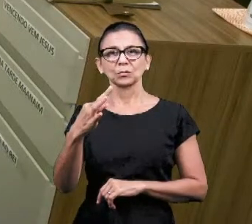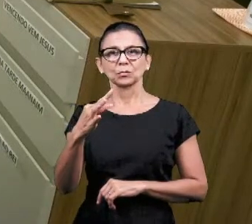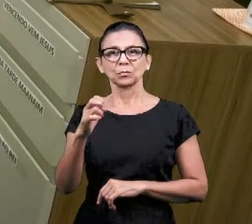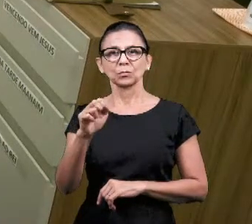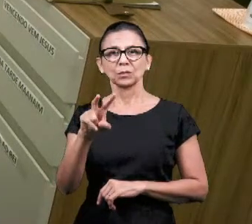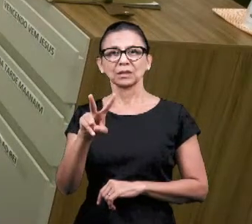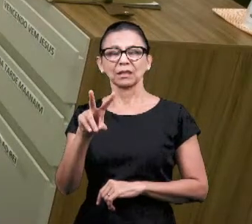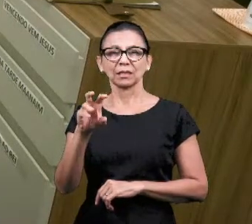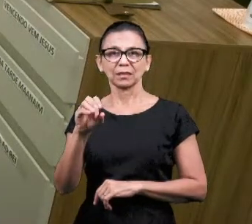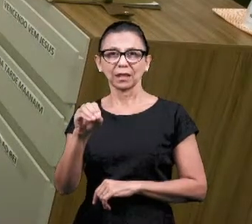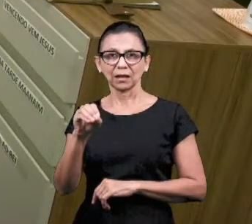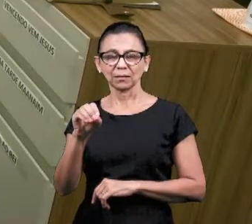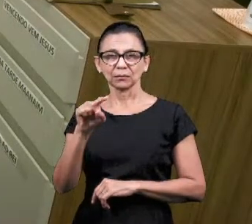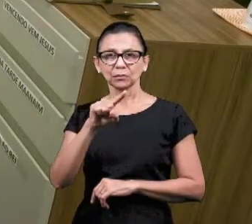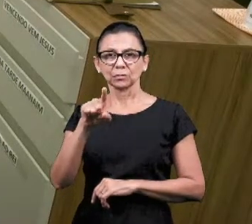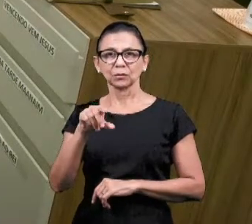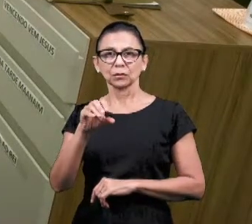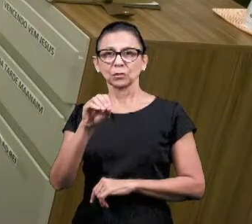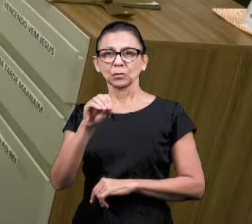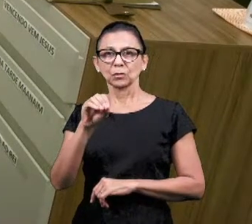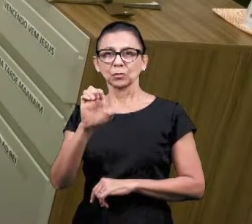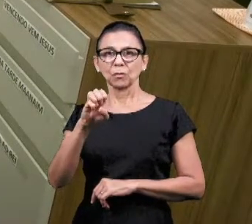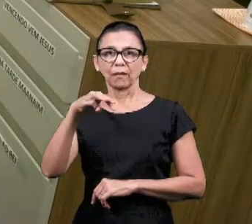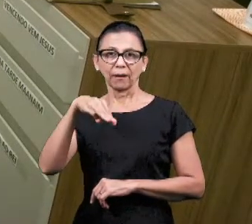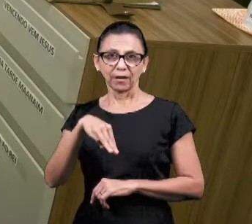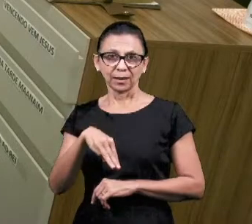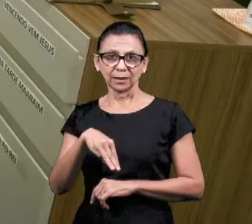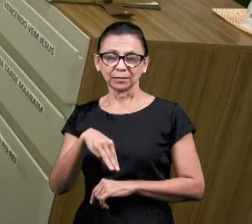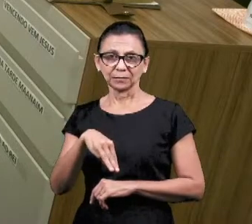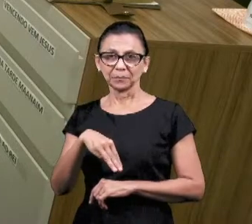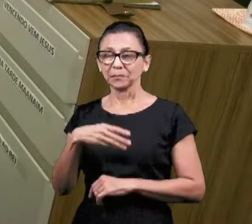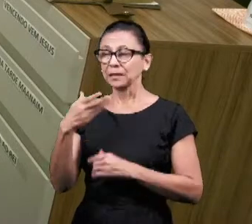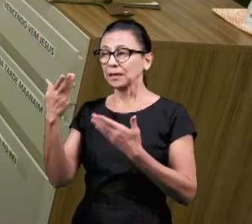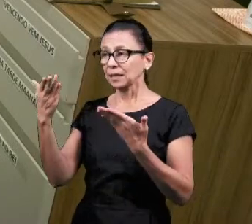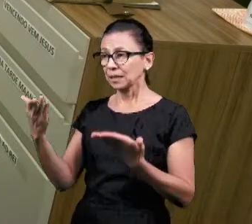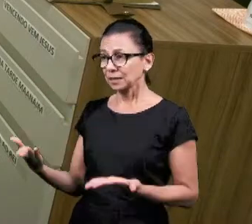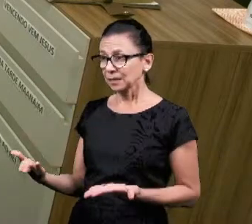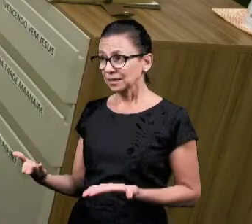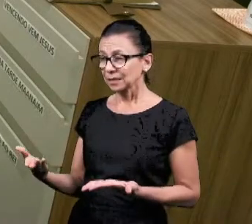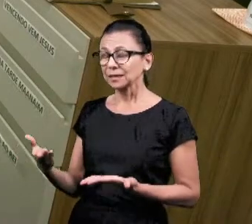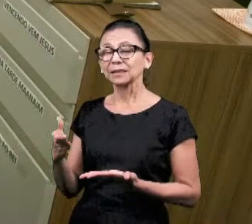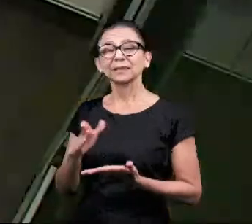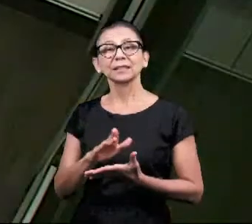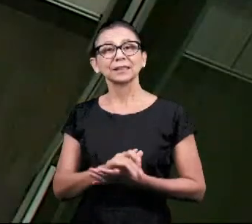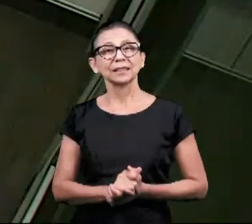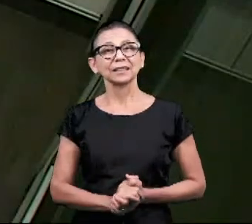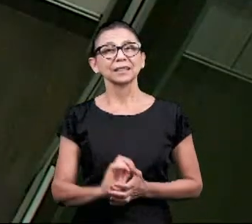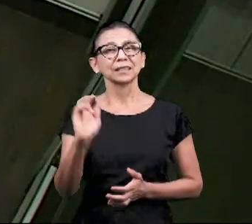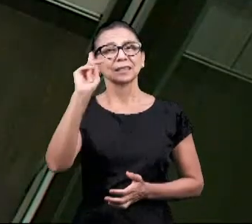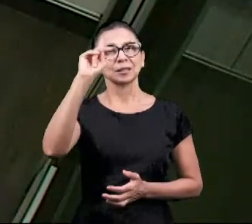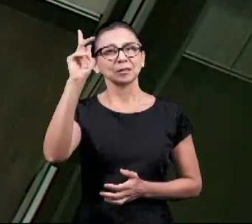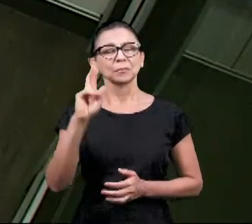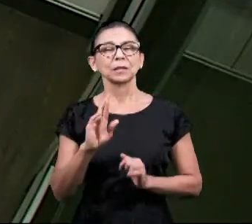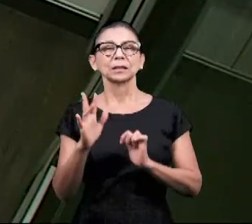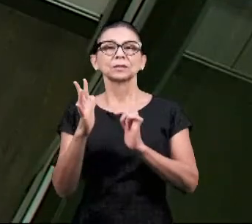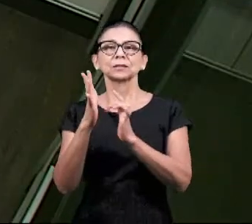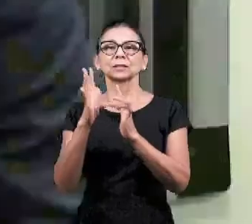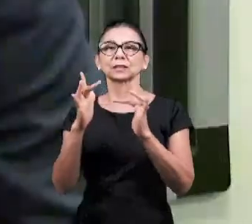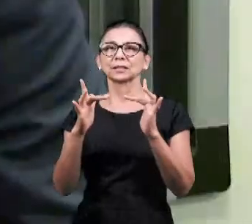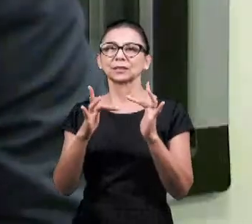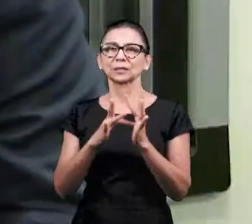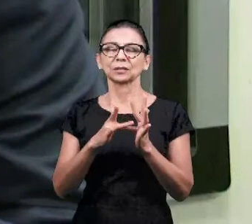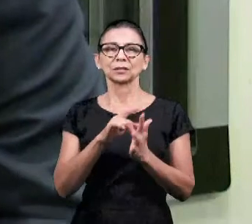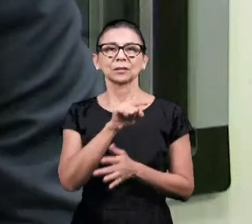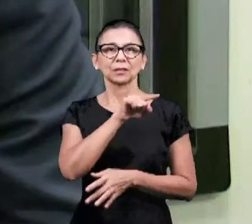Ricardo Zoen. Pastor, quero cumprimentá-lo com a paz do Senhor Jesus. Amém, Elias. A paz do Senhor a você